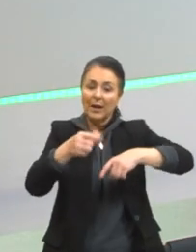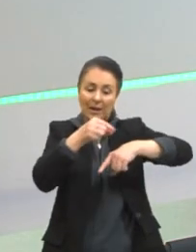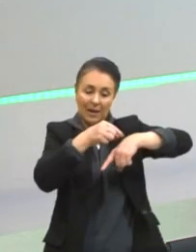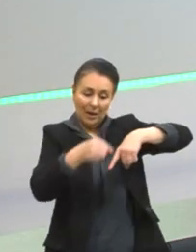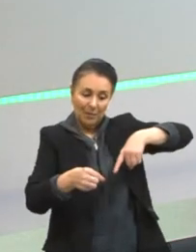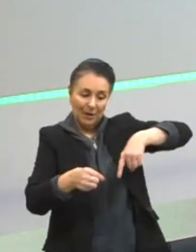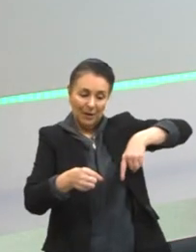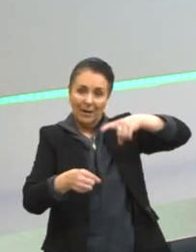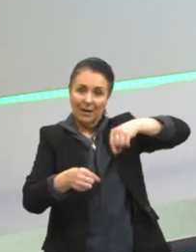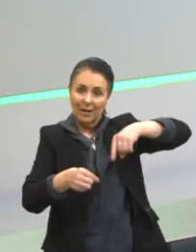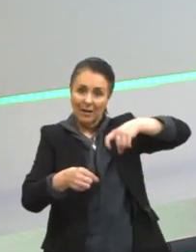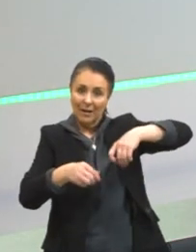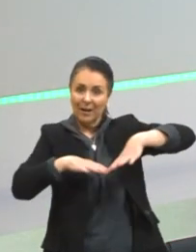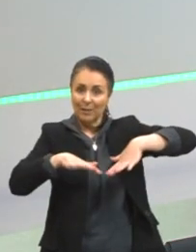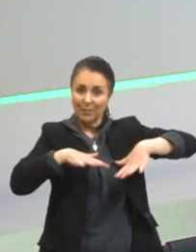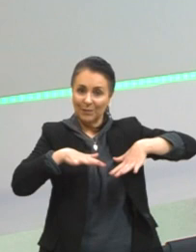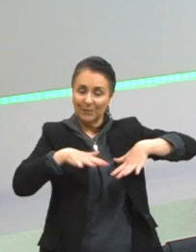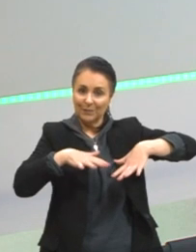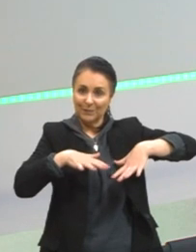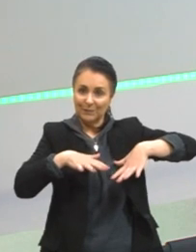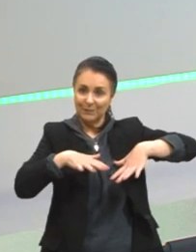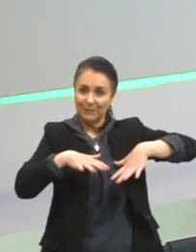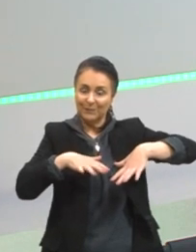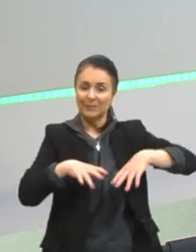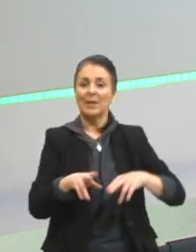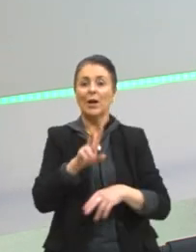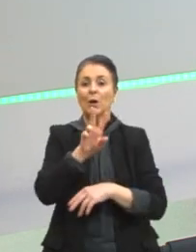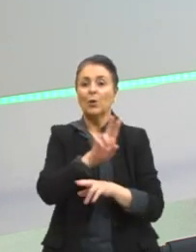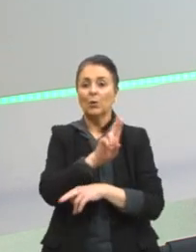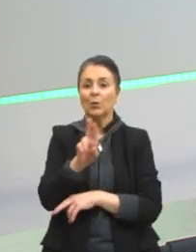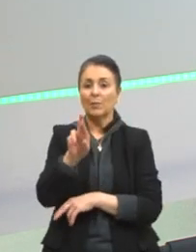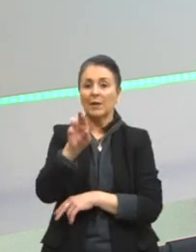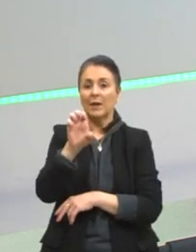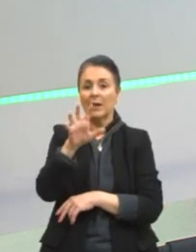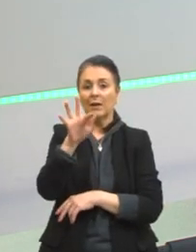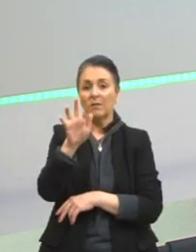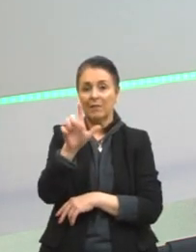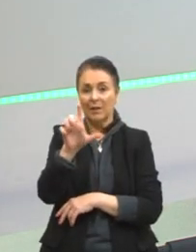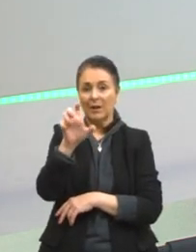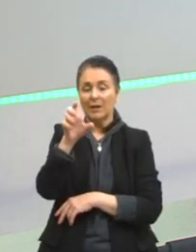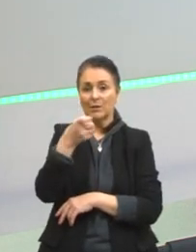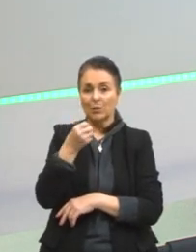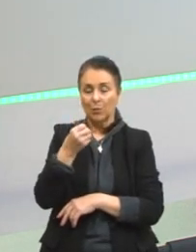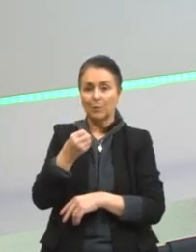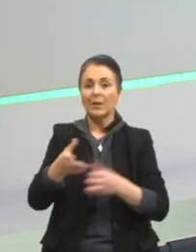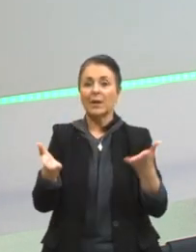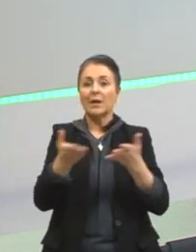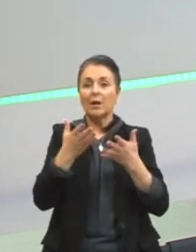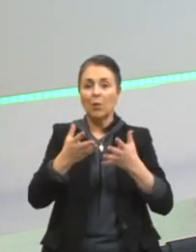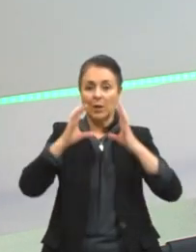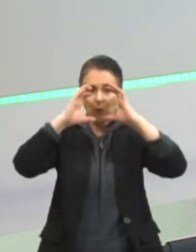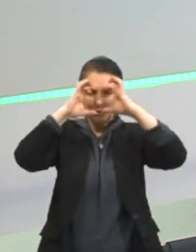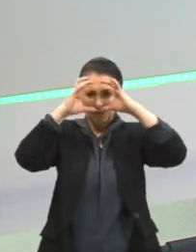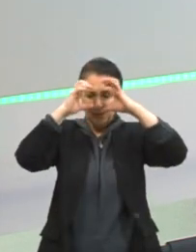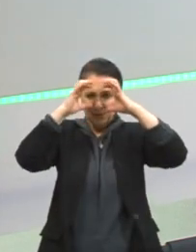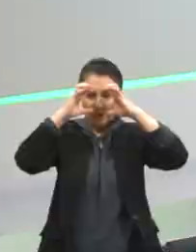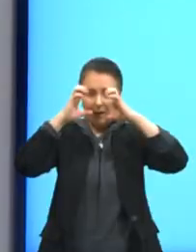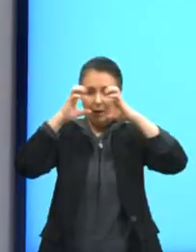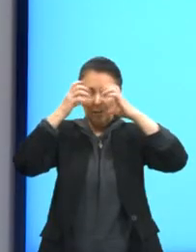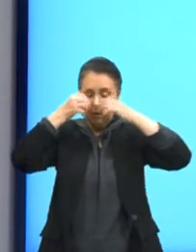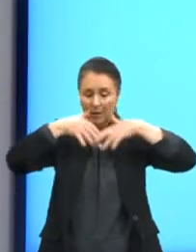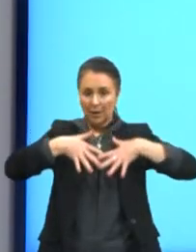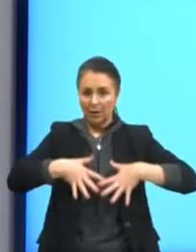ato reflexo né o nome disso qual região específica do sistema nervoso coordenam essa resposta